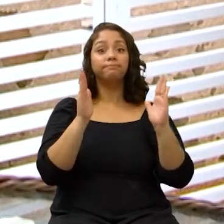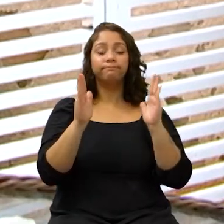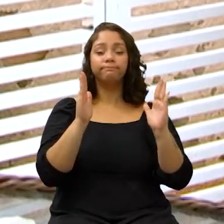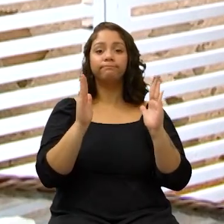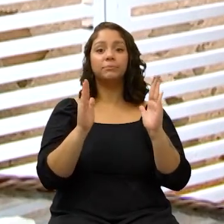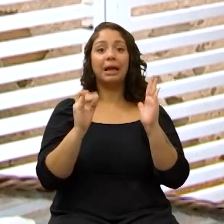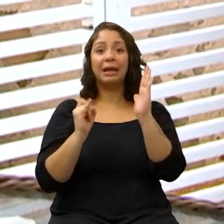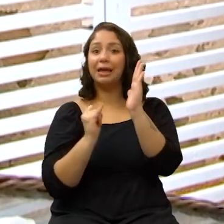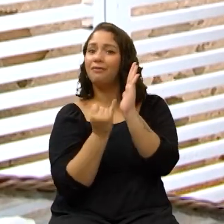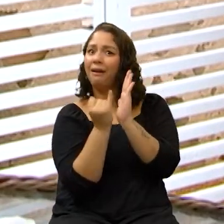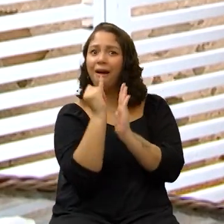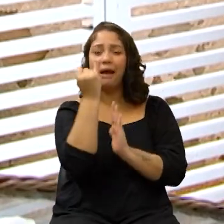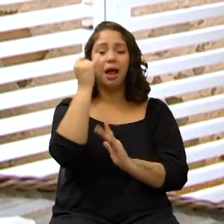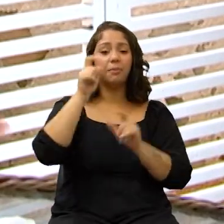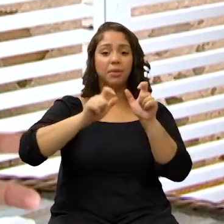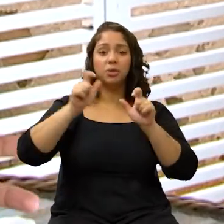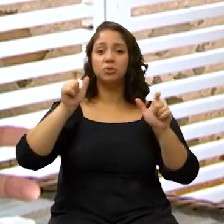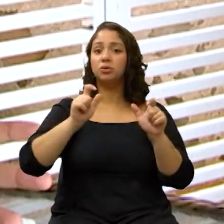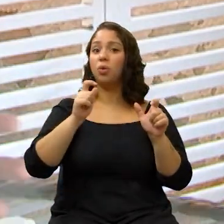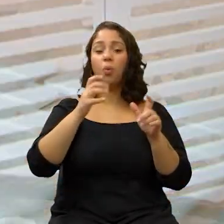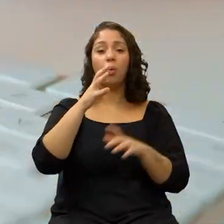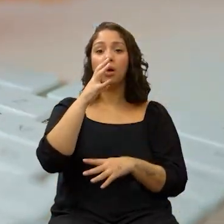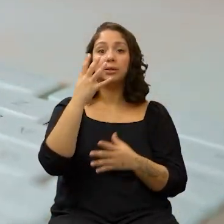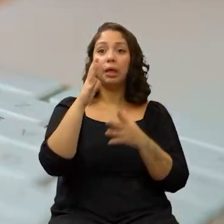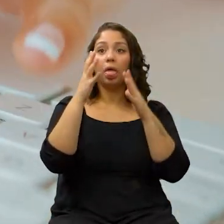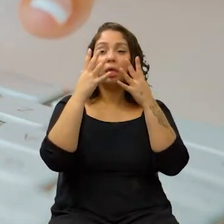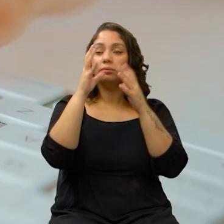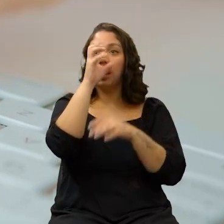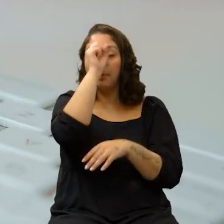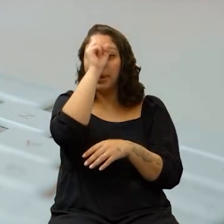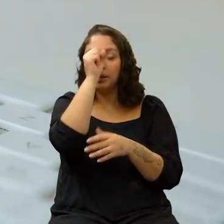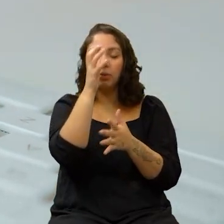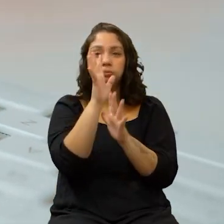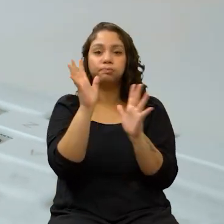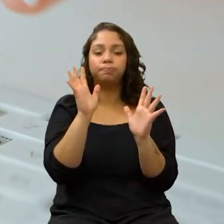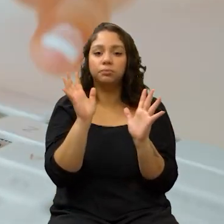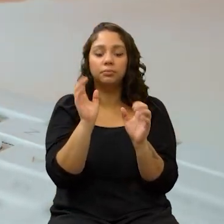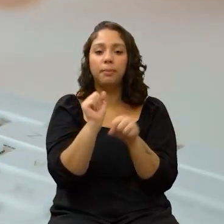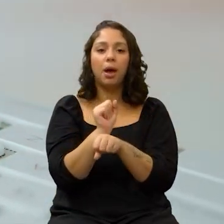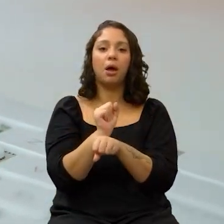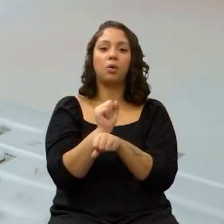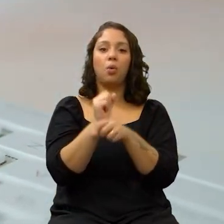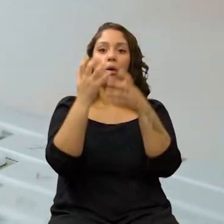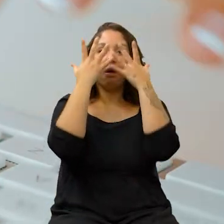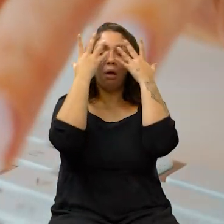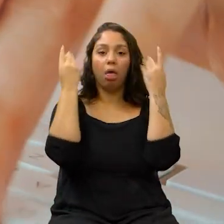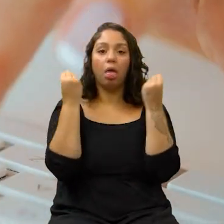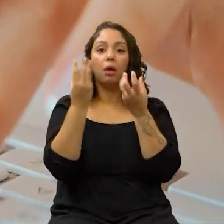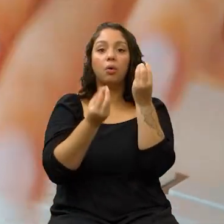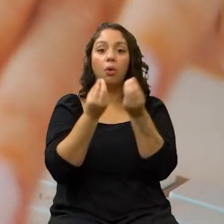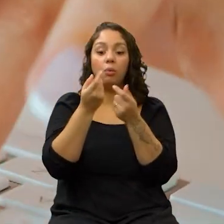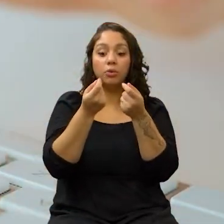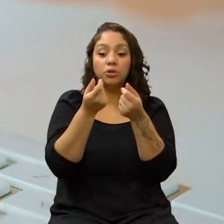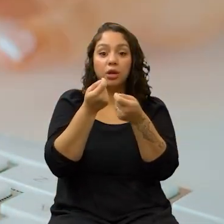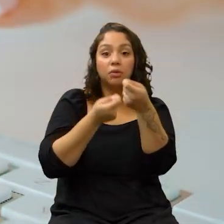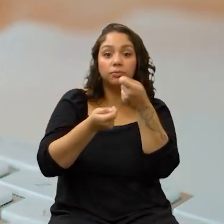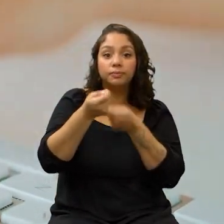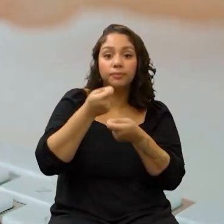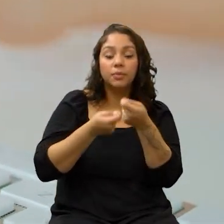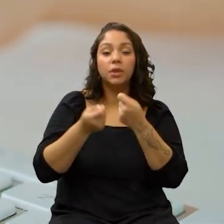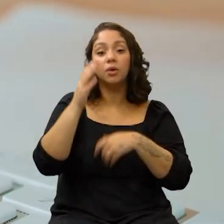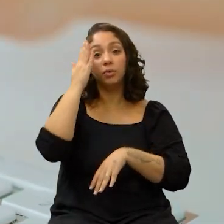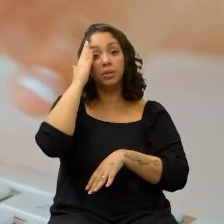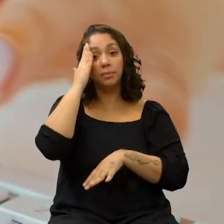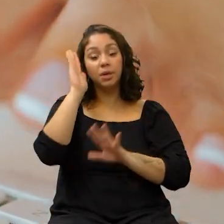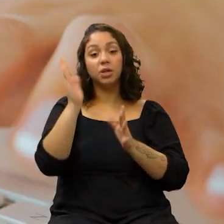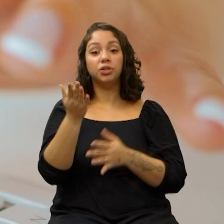as pessoas desaprenderam completamente, as que tinham alguma noção de finanças, e aquela história, as pessoas,